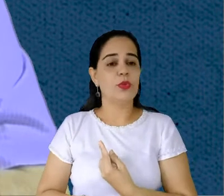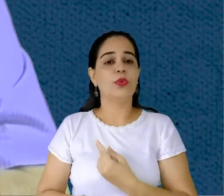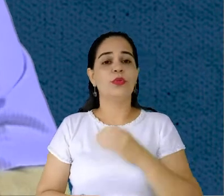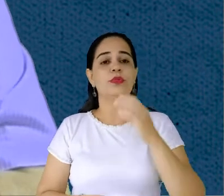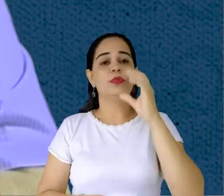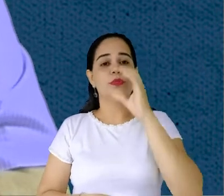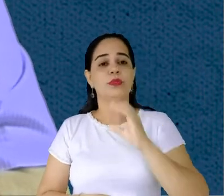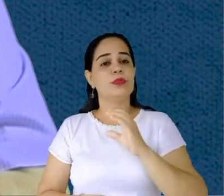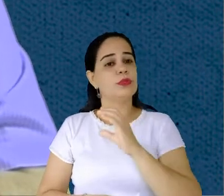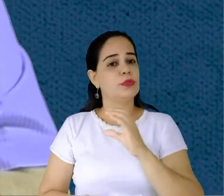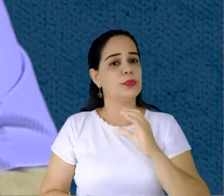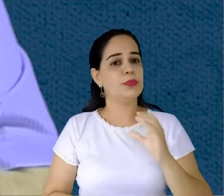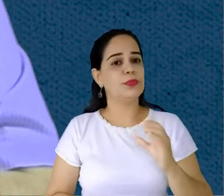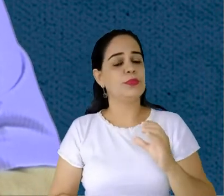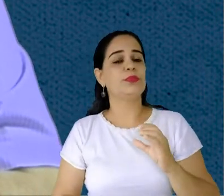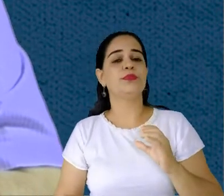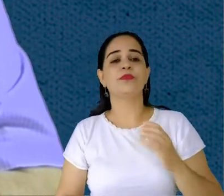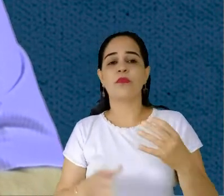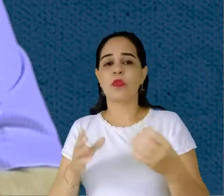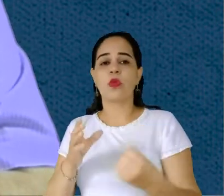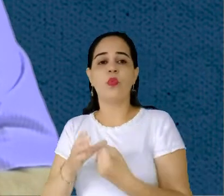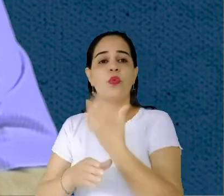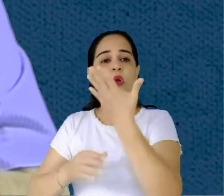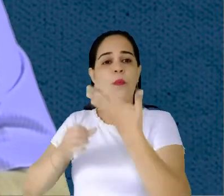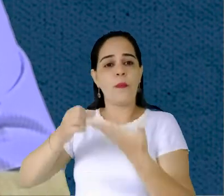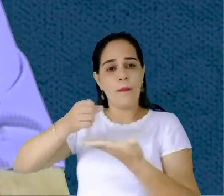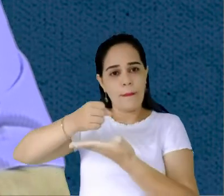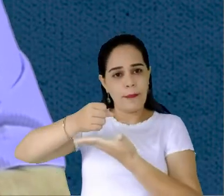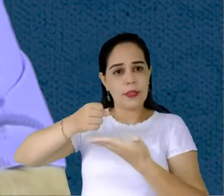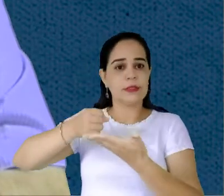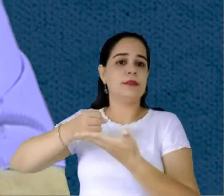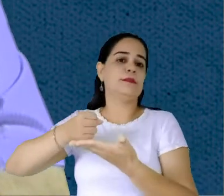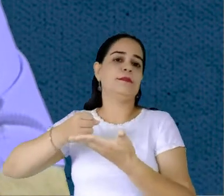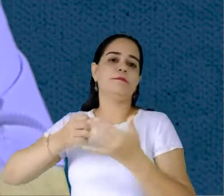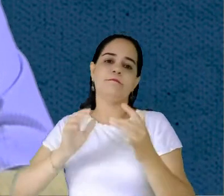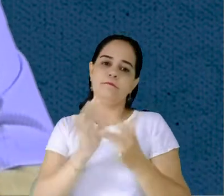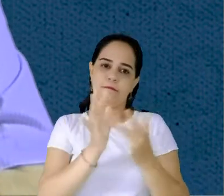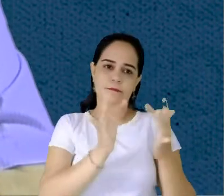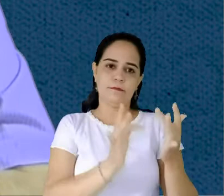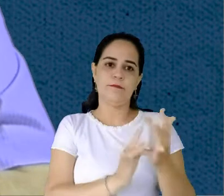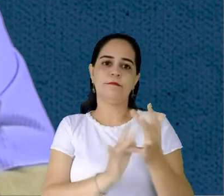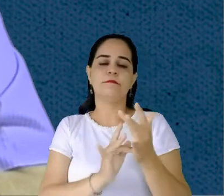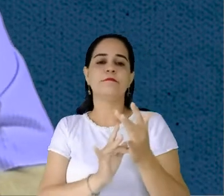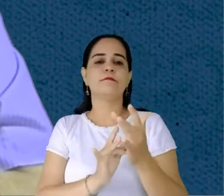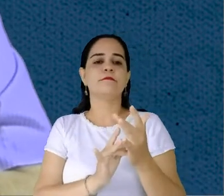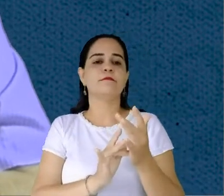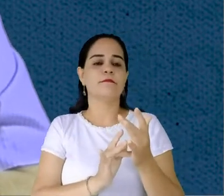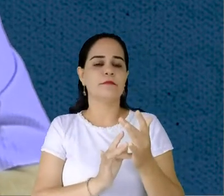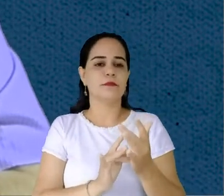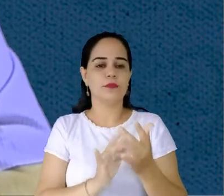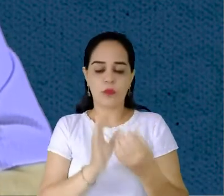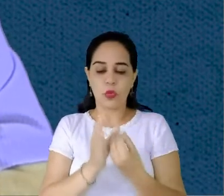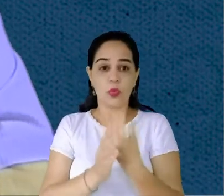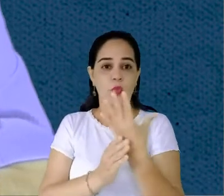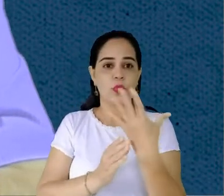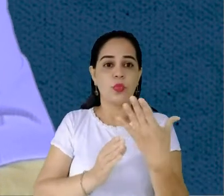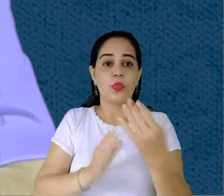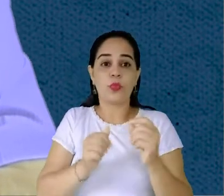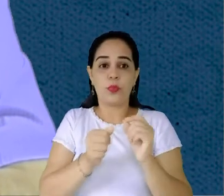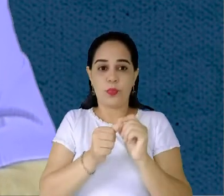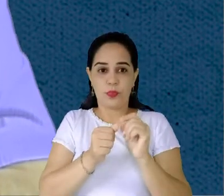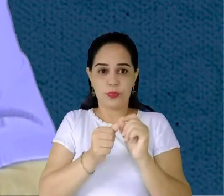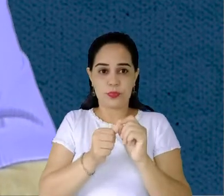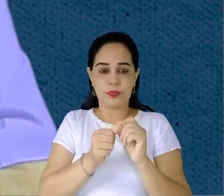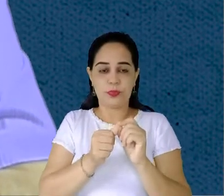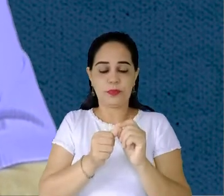igreja que Cristo fundou. É a igreja que Cristo fundou. É verdade que a igreja tem tido uma caminhada longa de